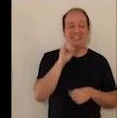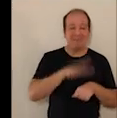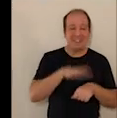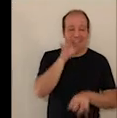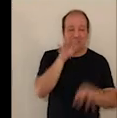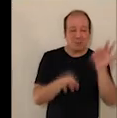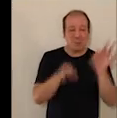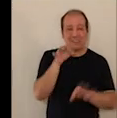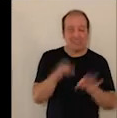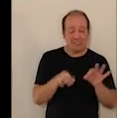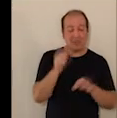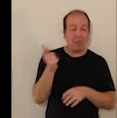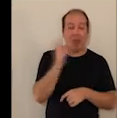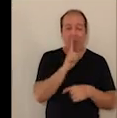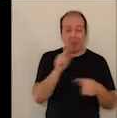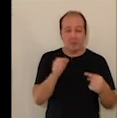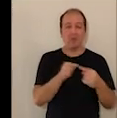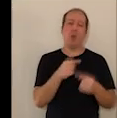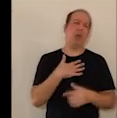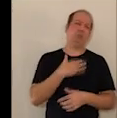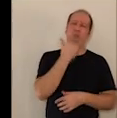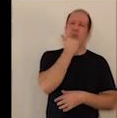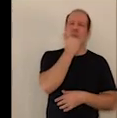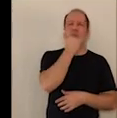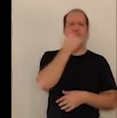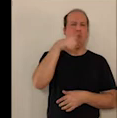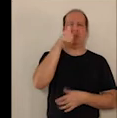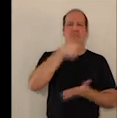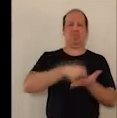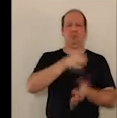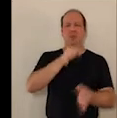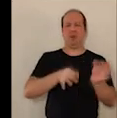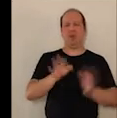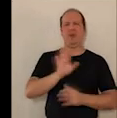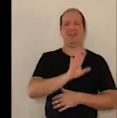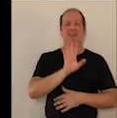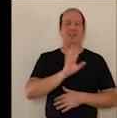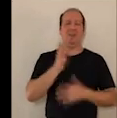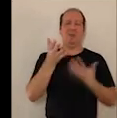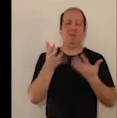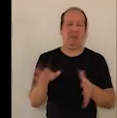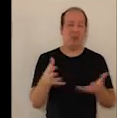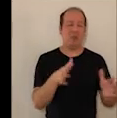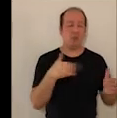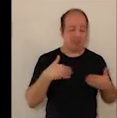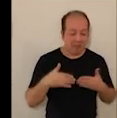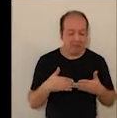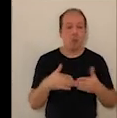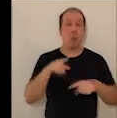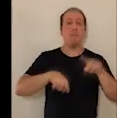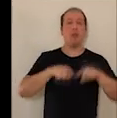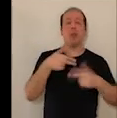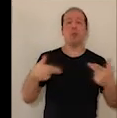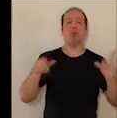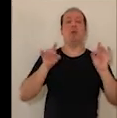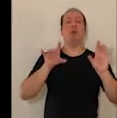justiça a quem está com a razão. Eu não vou a tribunal nenhum. Eu ainda tenho um navio em Gênova carregado de mercadorias preciosas.